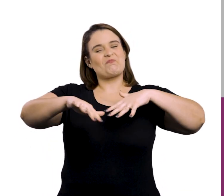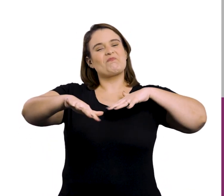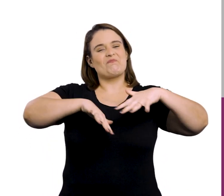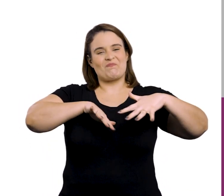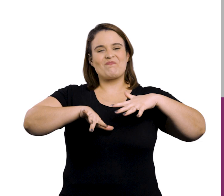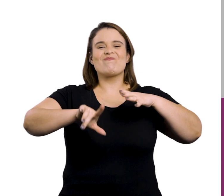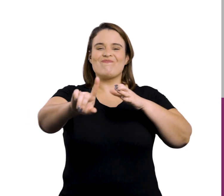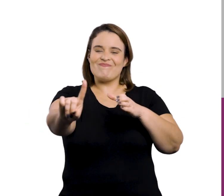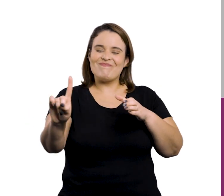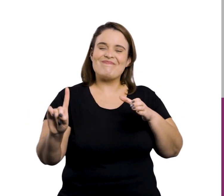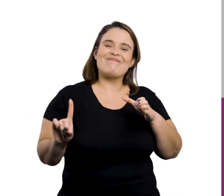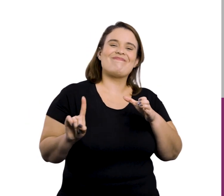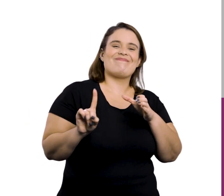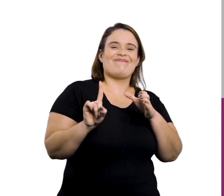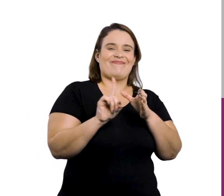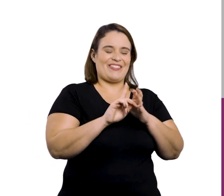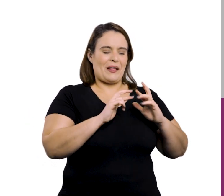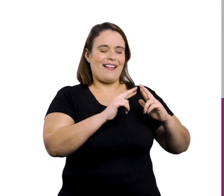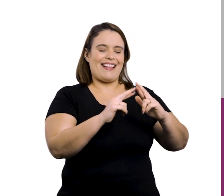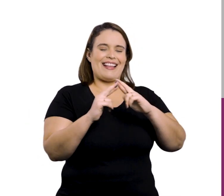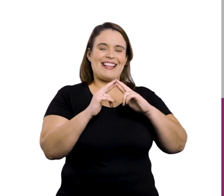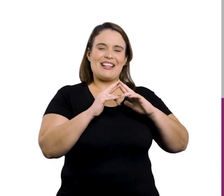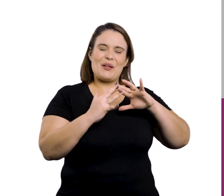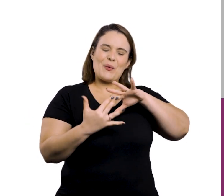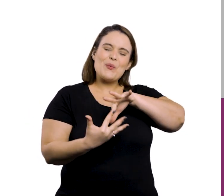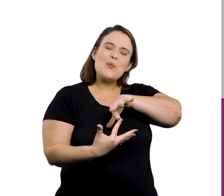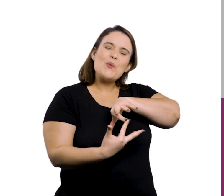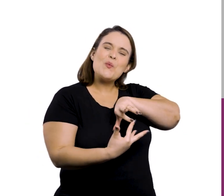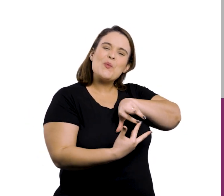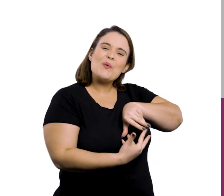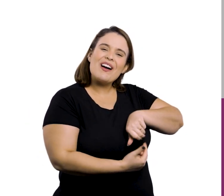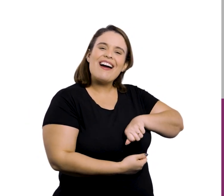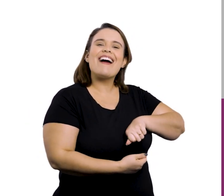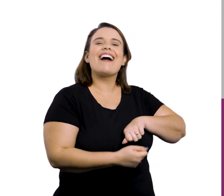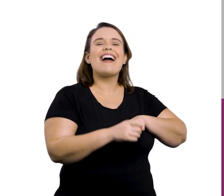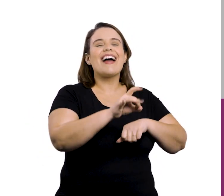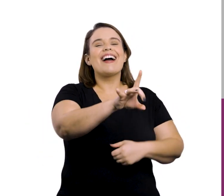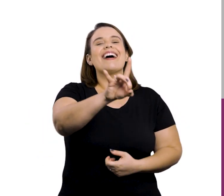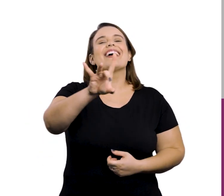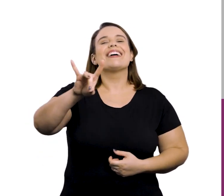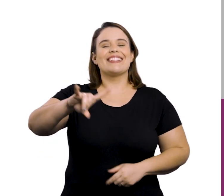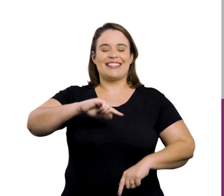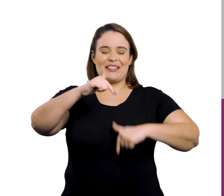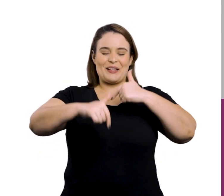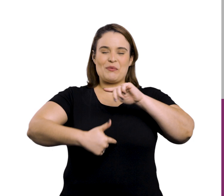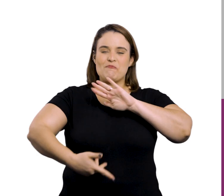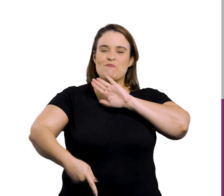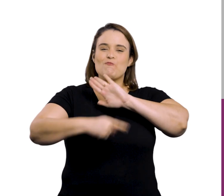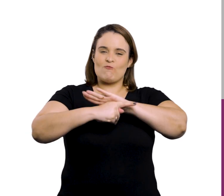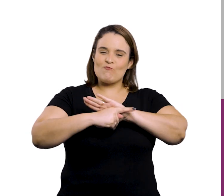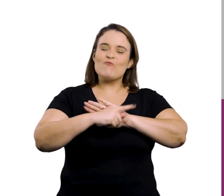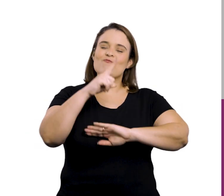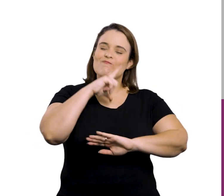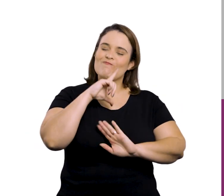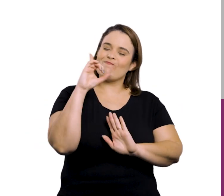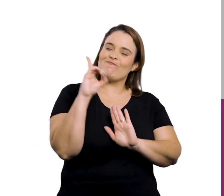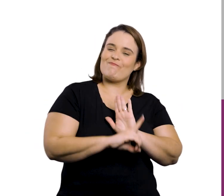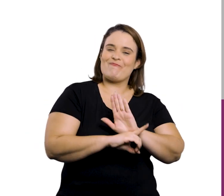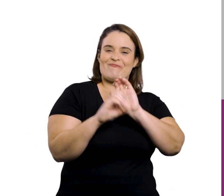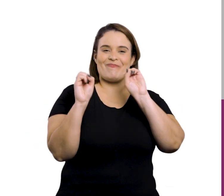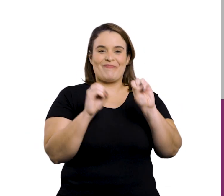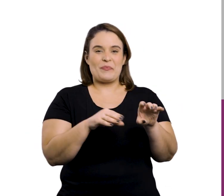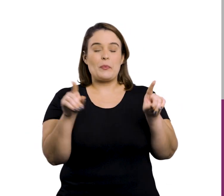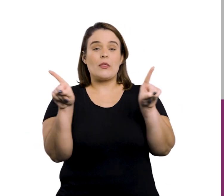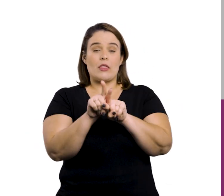também integrantes dessa enorme rede global daqueles que fazem sua parte pela garantia do direito à educação e por